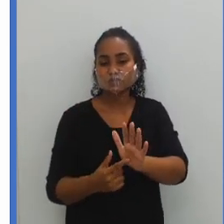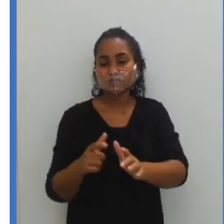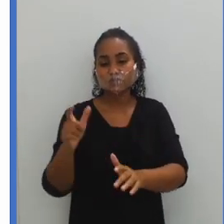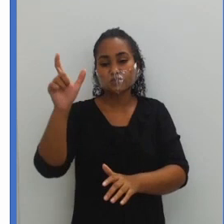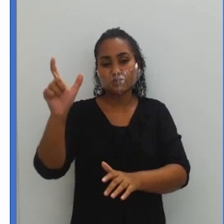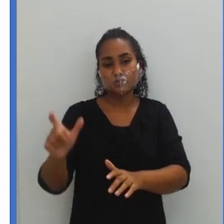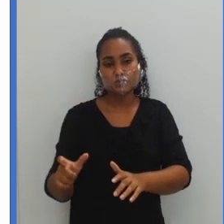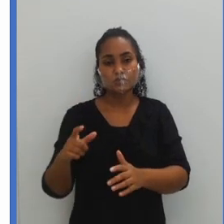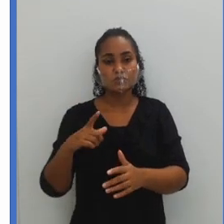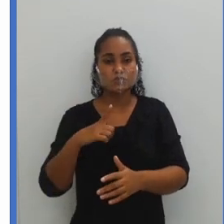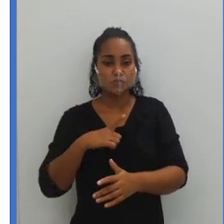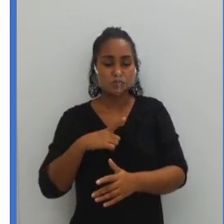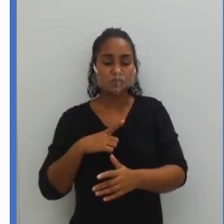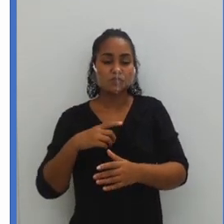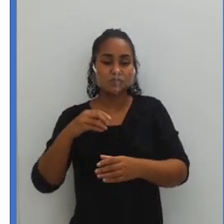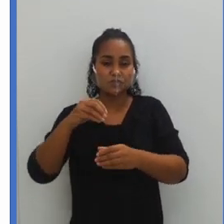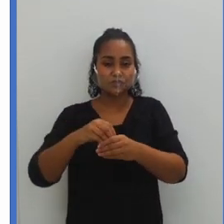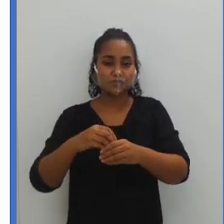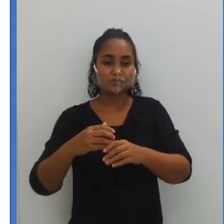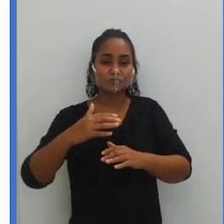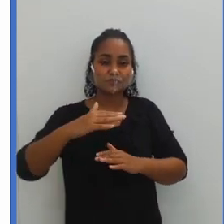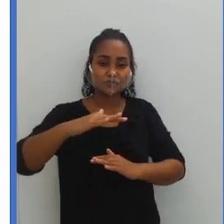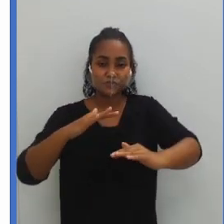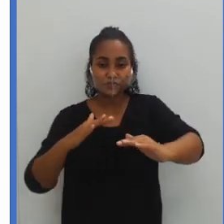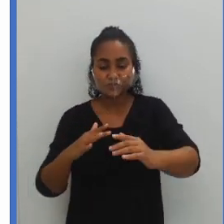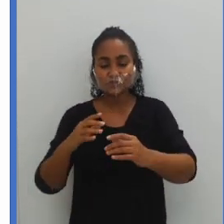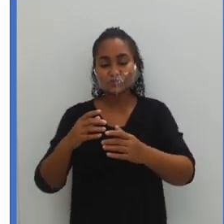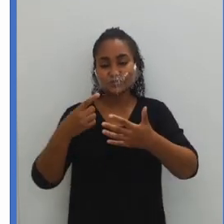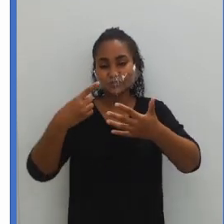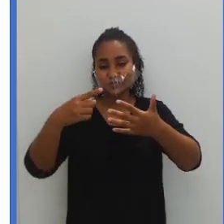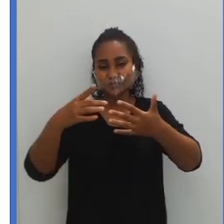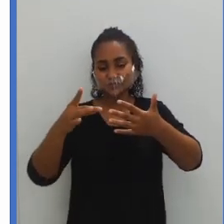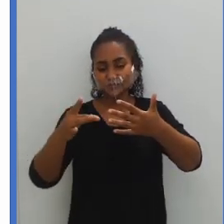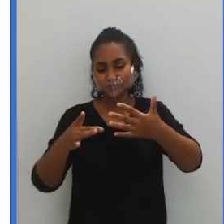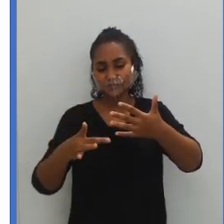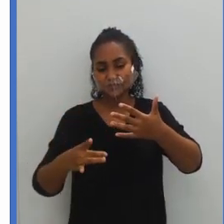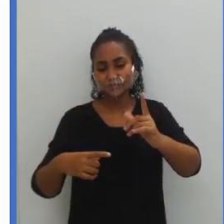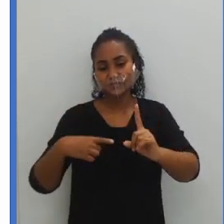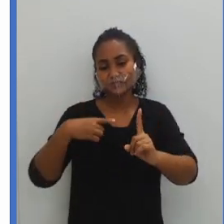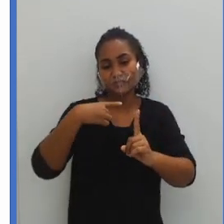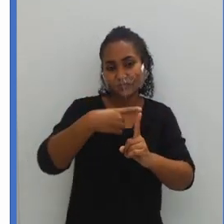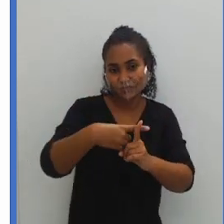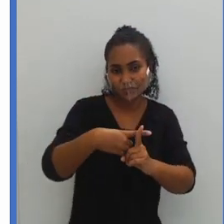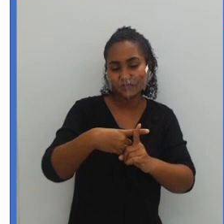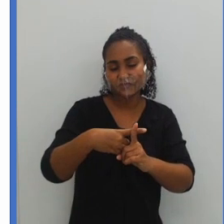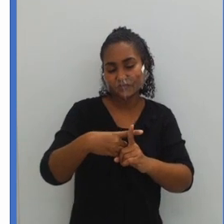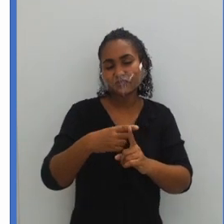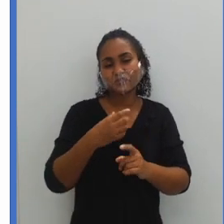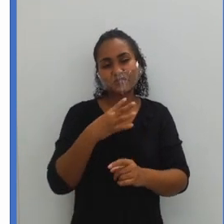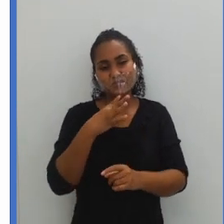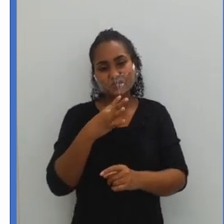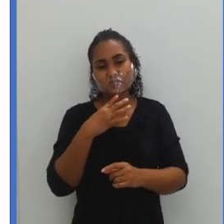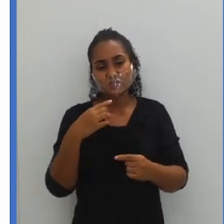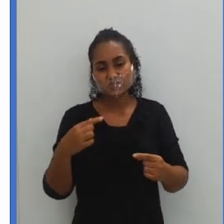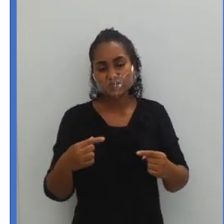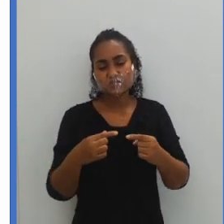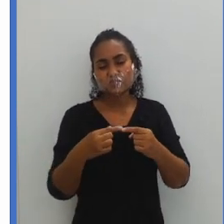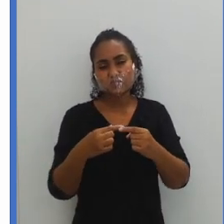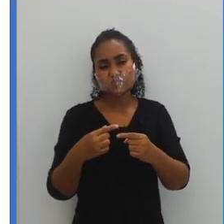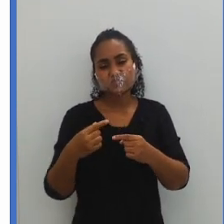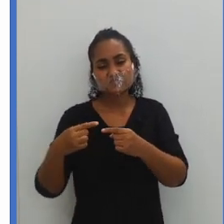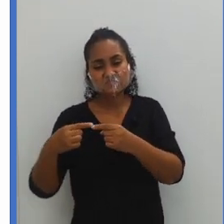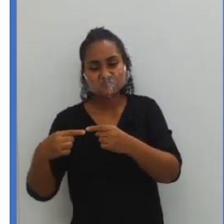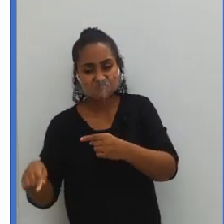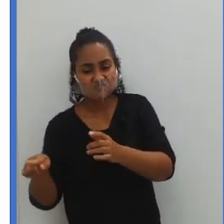representação feminina nas lutas e enumere em seu caderno pontos positivos, pontos que vocês